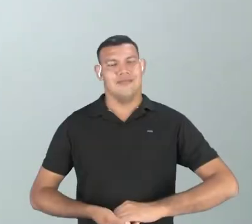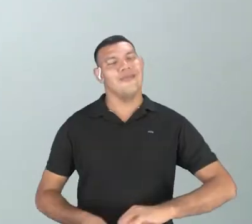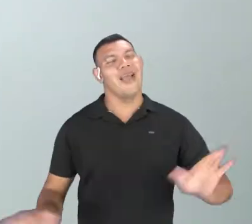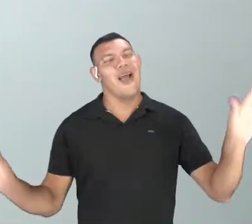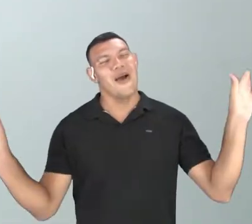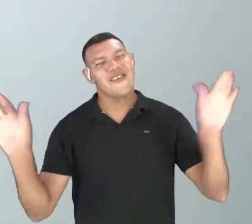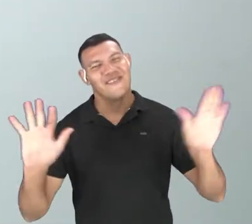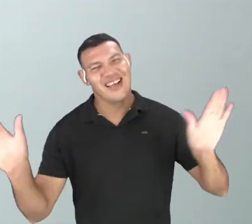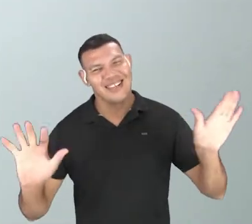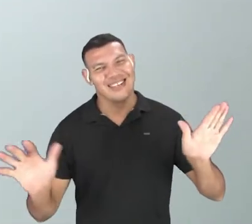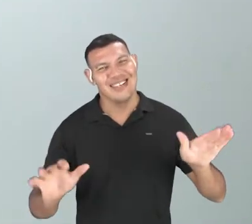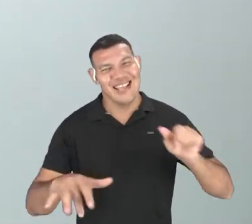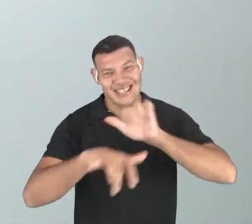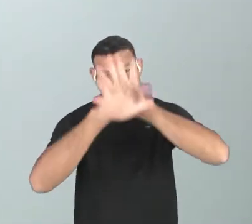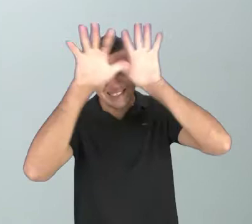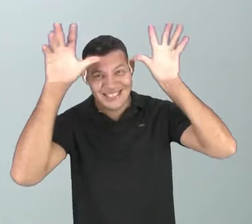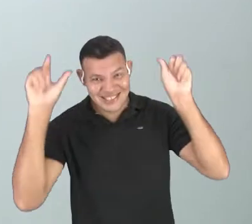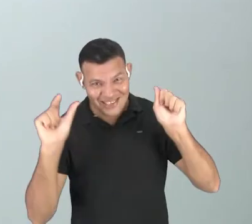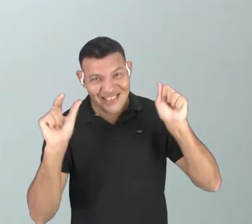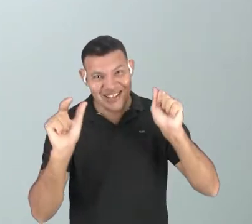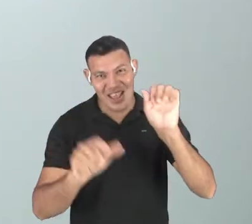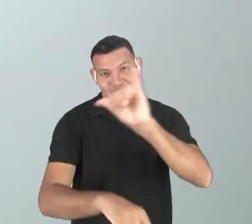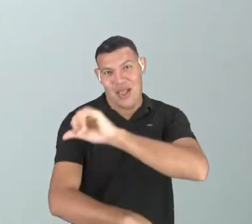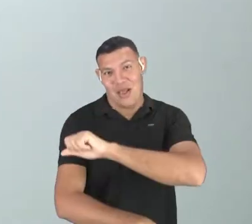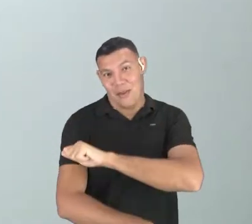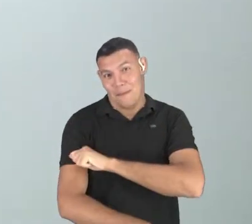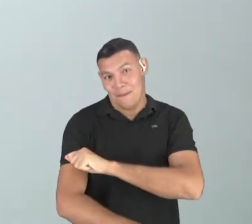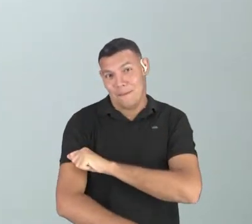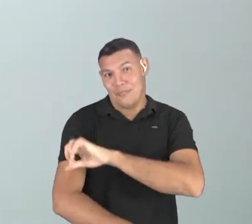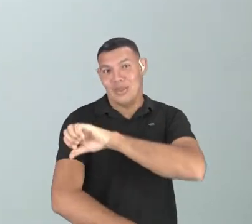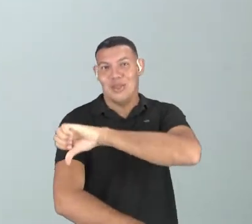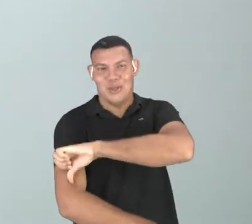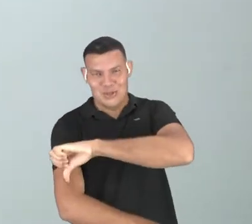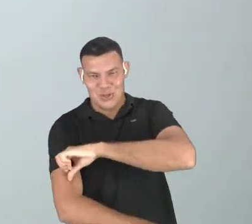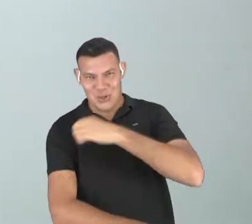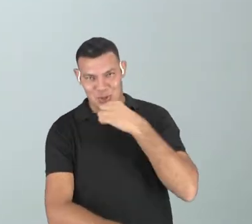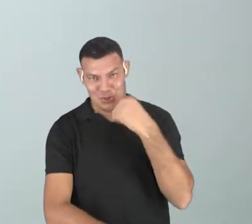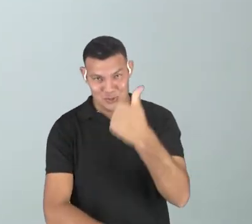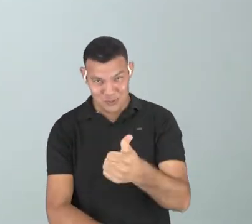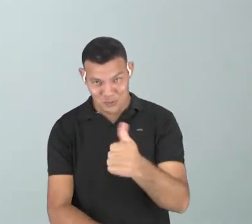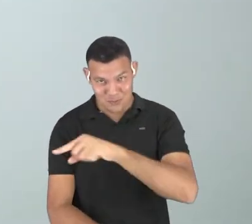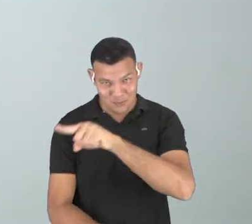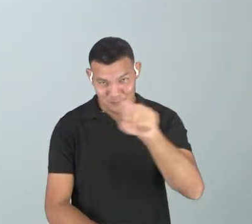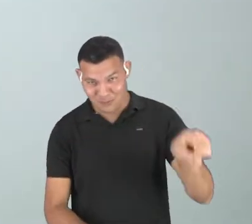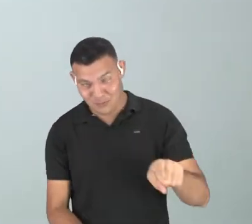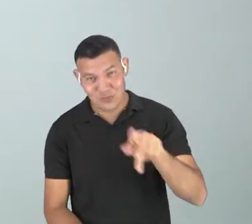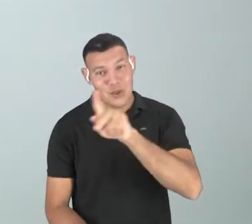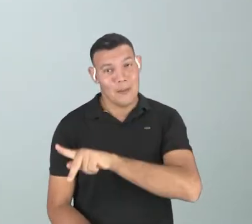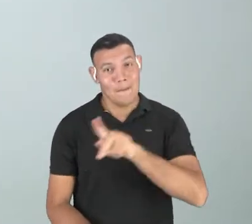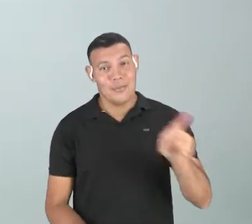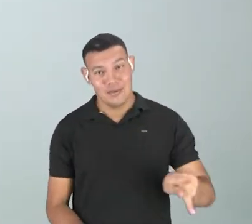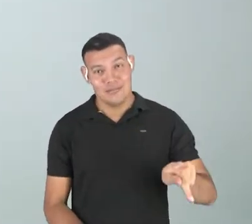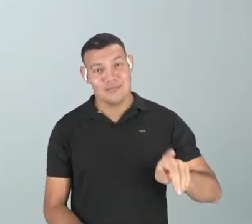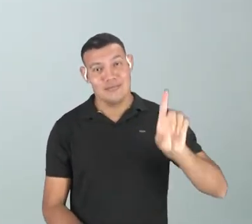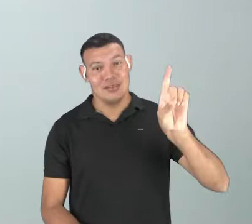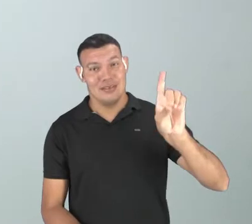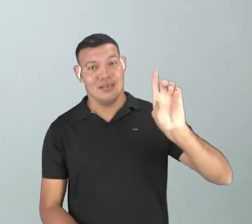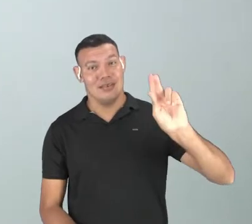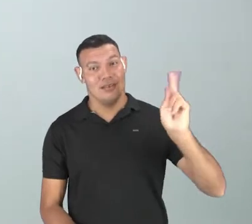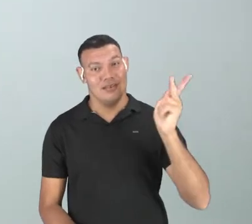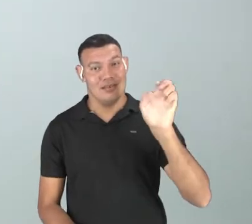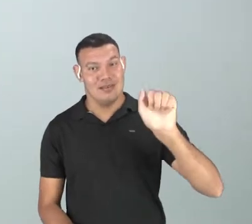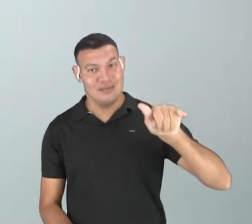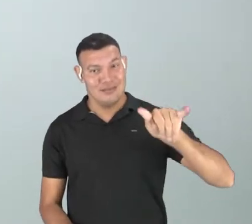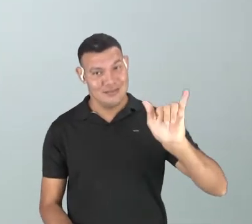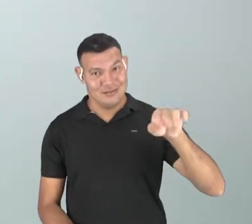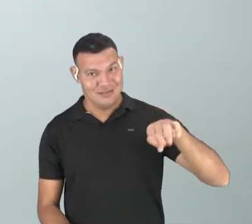Fala, galera do meu Acre, meus alunos do 9º ano, tudo bem com vocês? Eu sou o professor Jameson Mesquita, seu professor de língua espanhola,